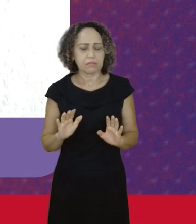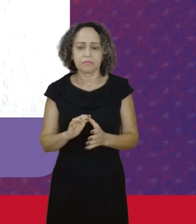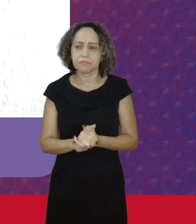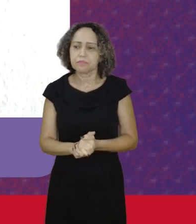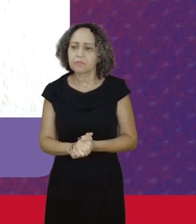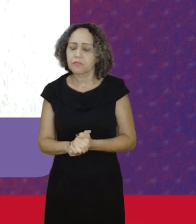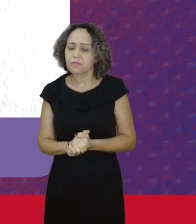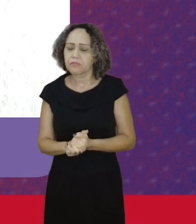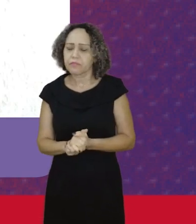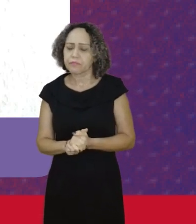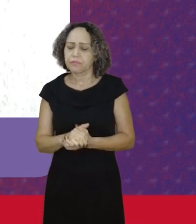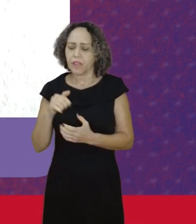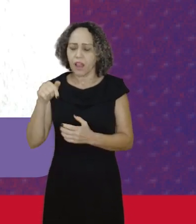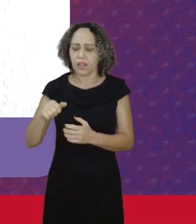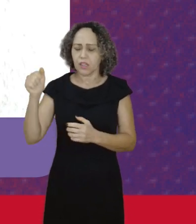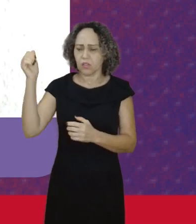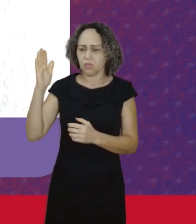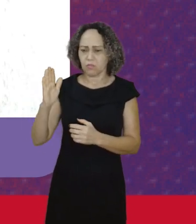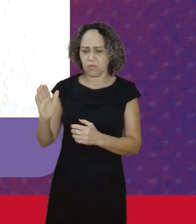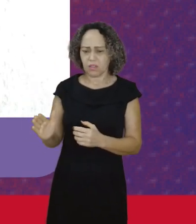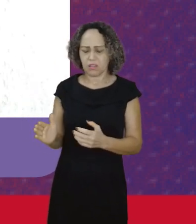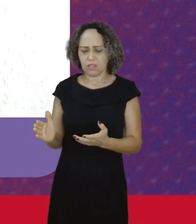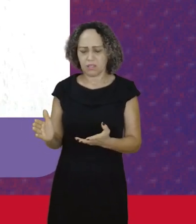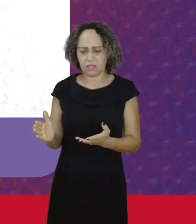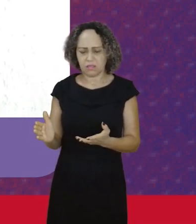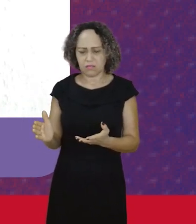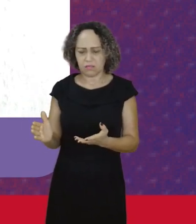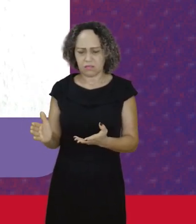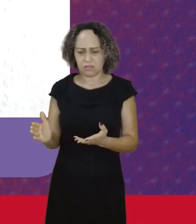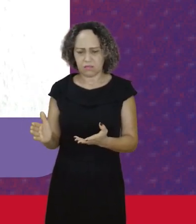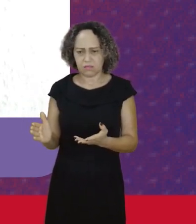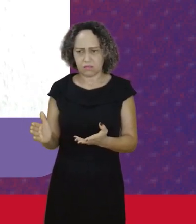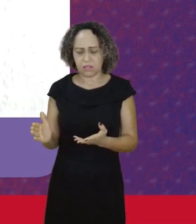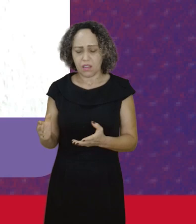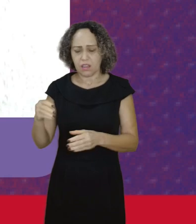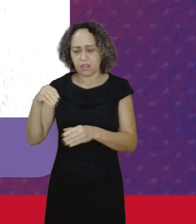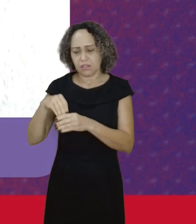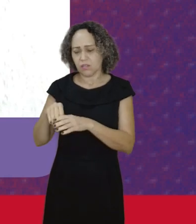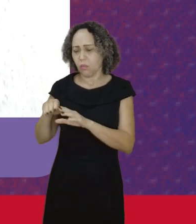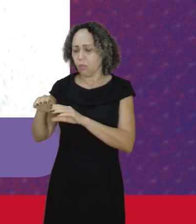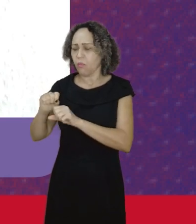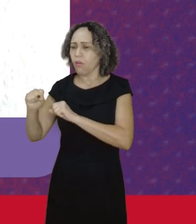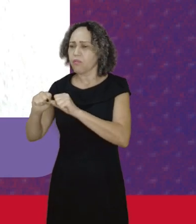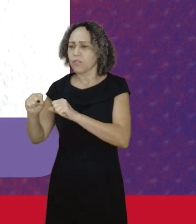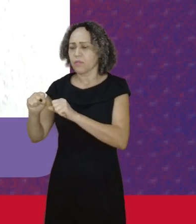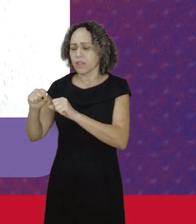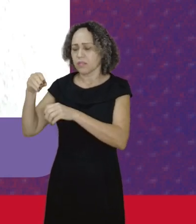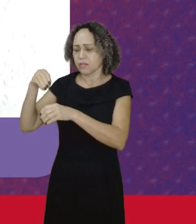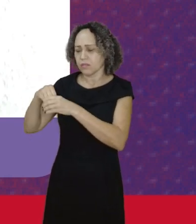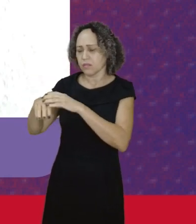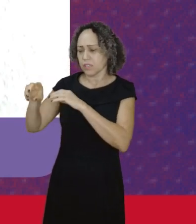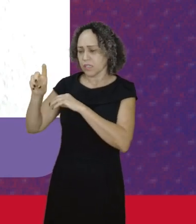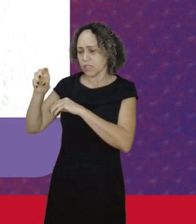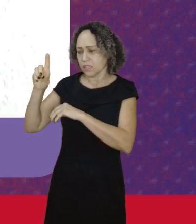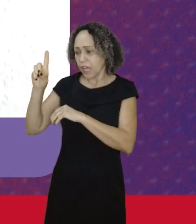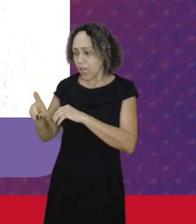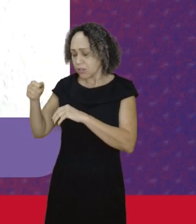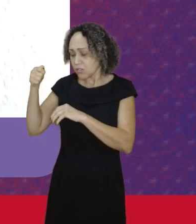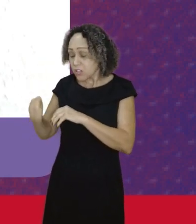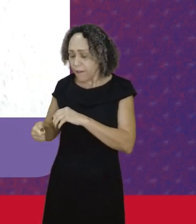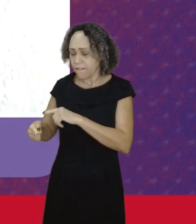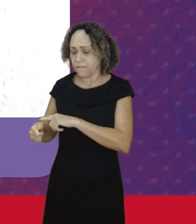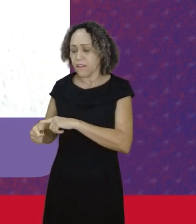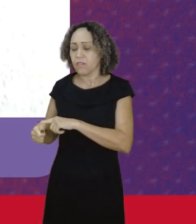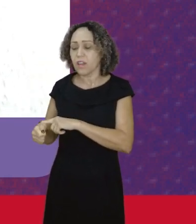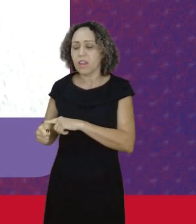conhece entre os movimentos, ditos movimentos de extrema-direita, é o escola sem partido. E eu digo aqui no Brasil